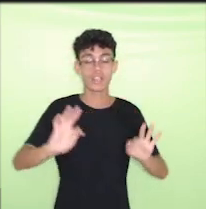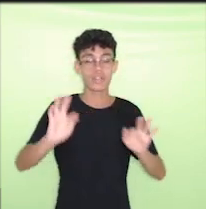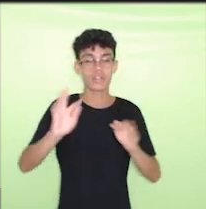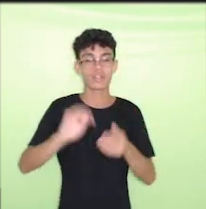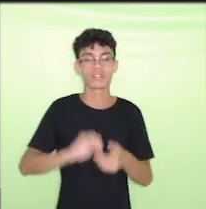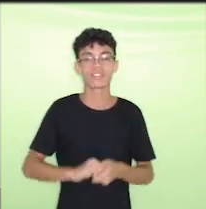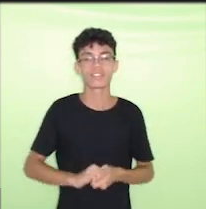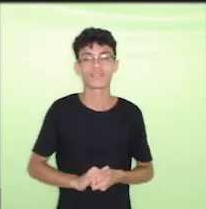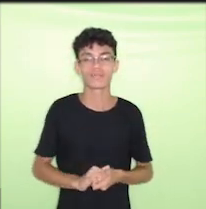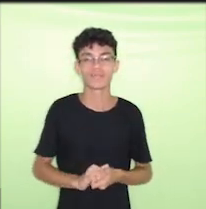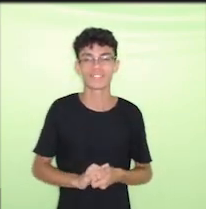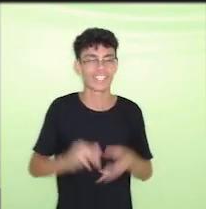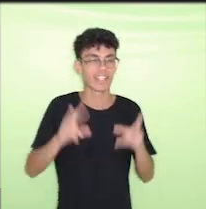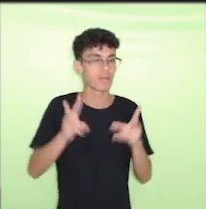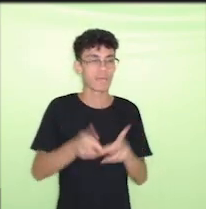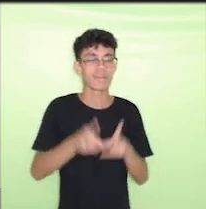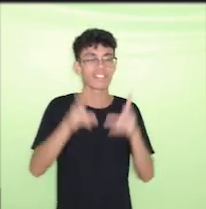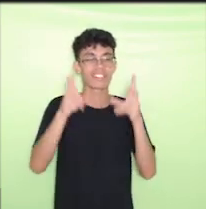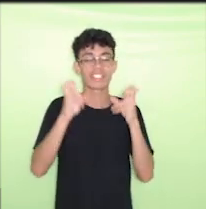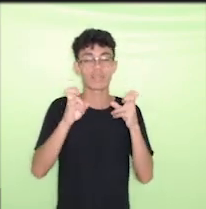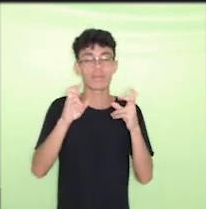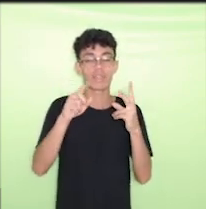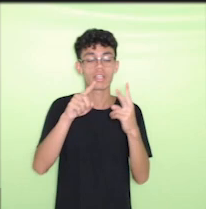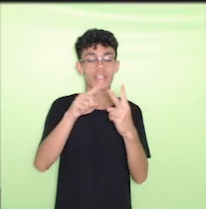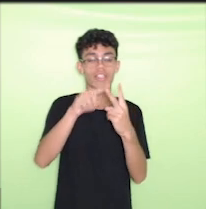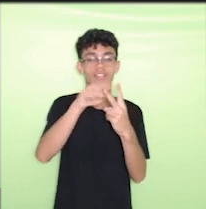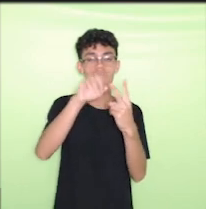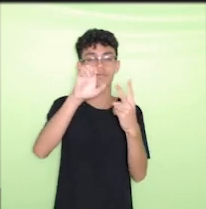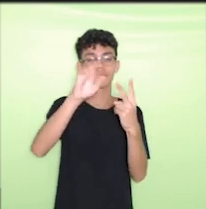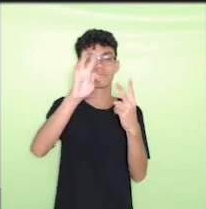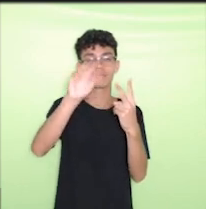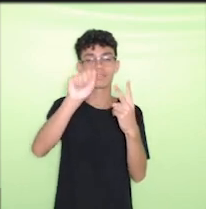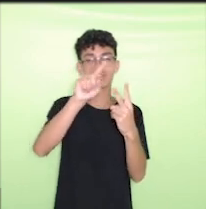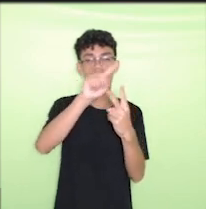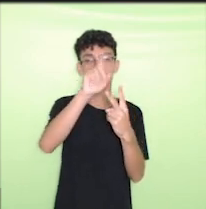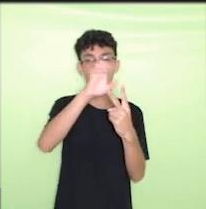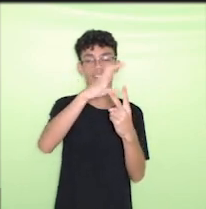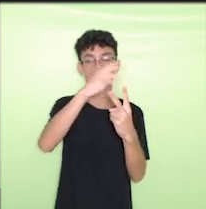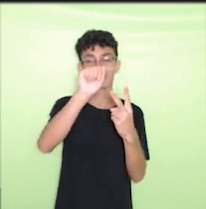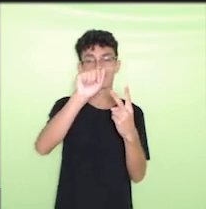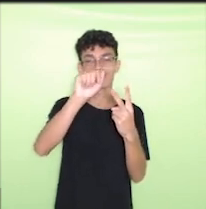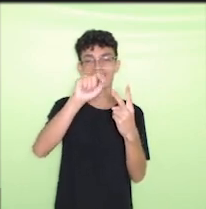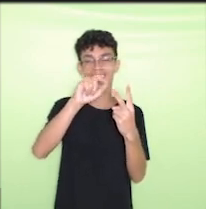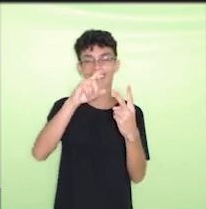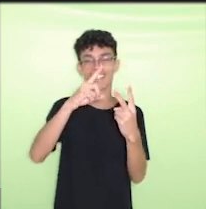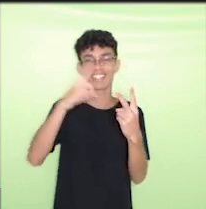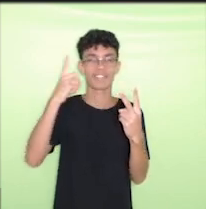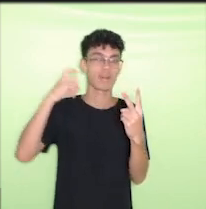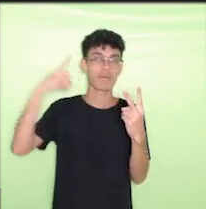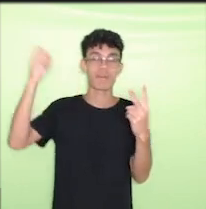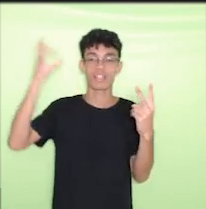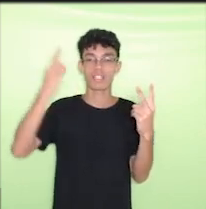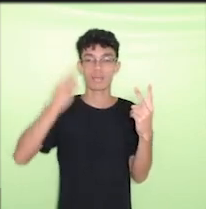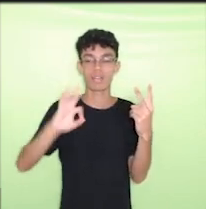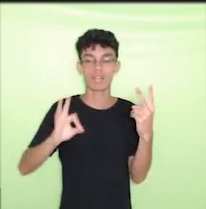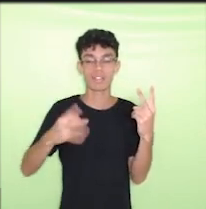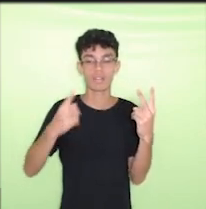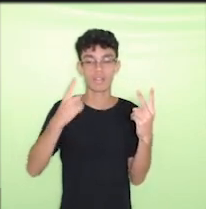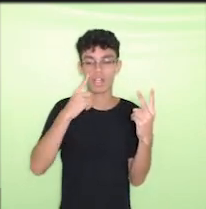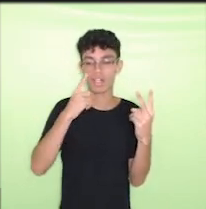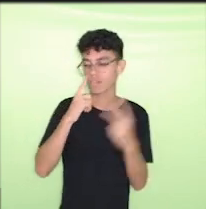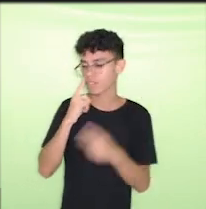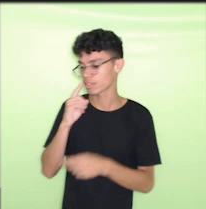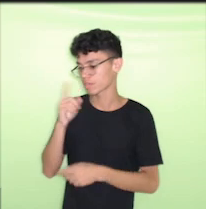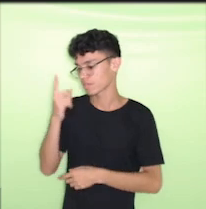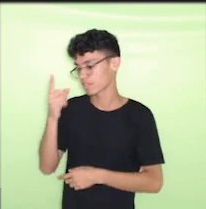quando percebe que o ruído de eta e de zeta está intenso e perfeito. Então olha para América e